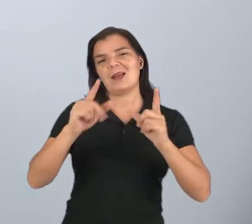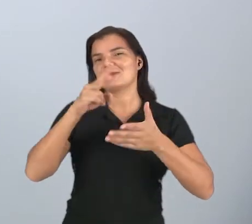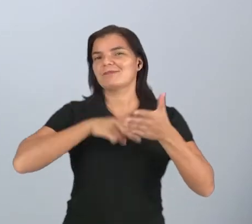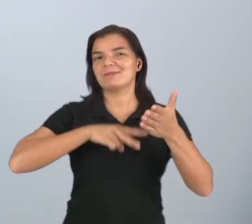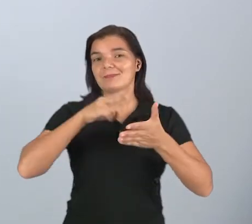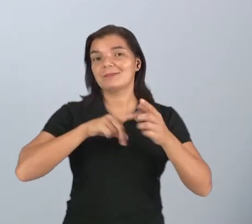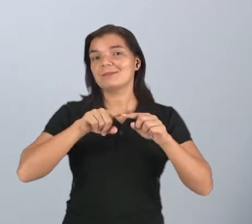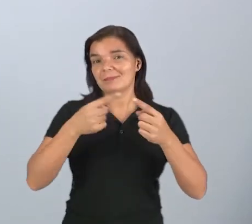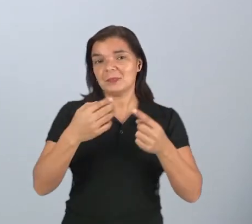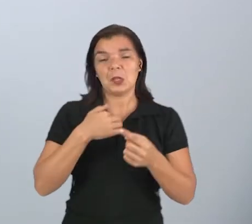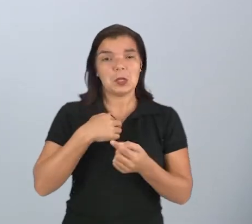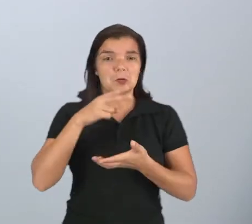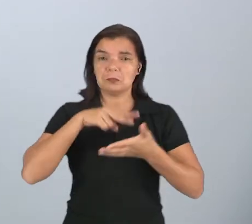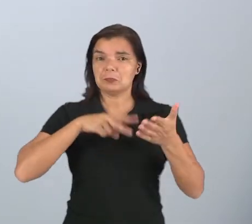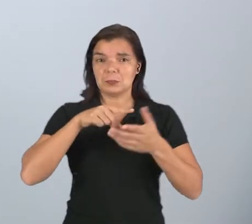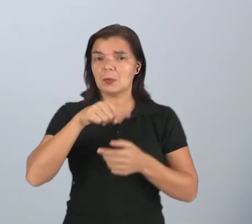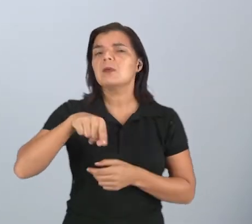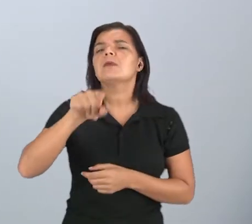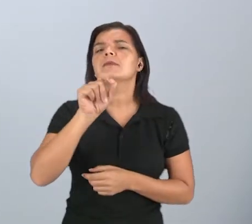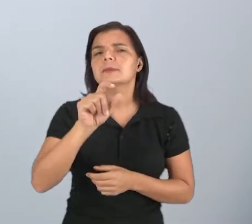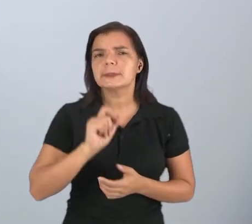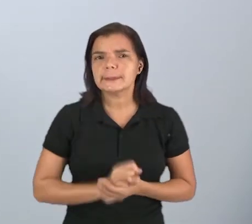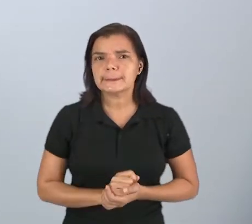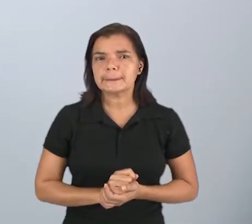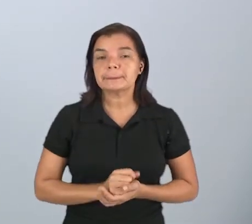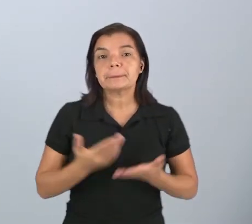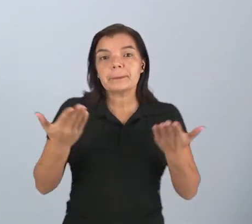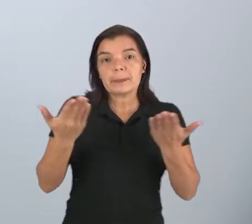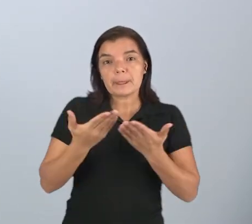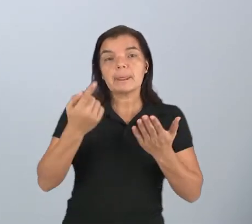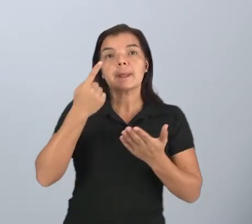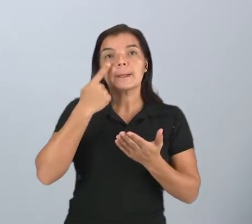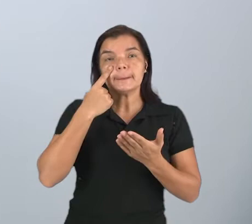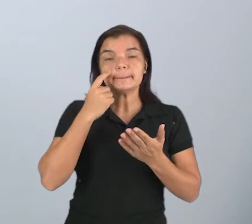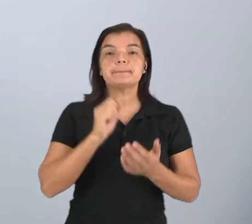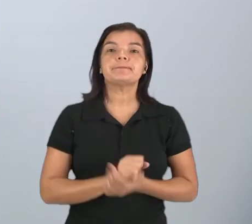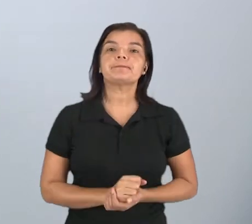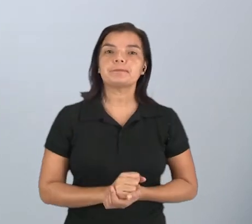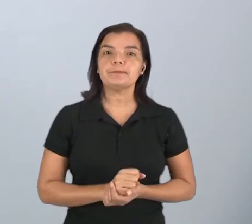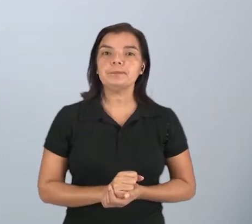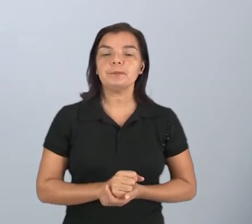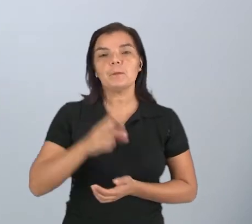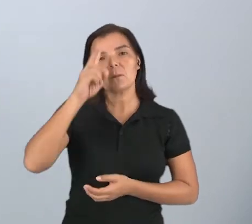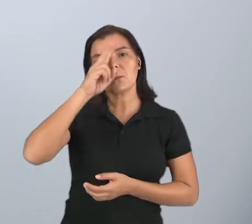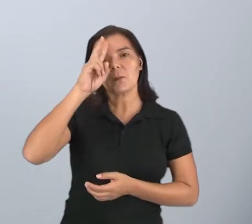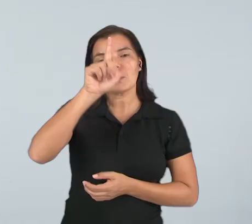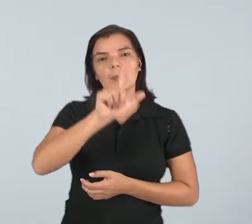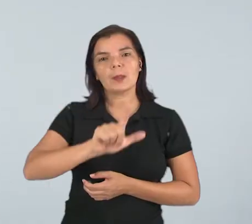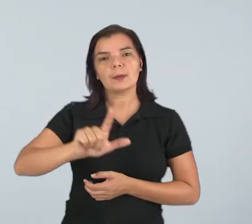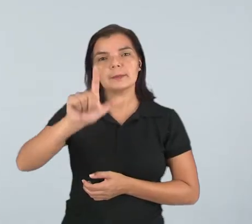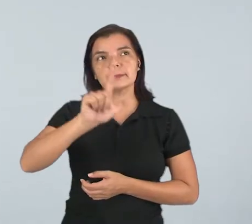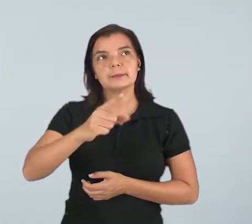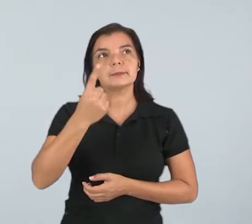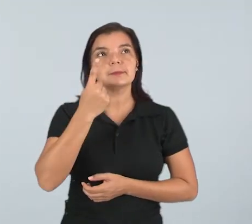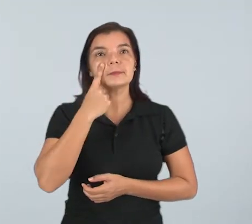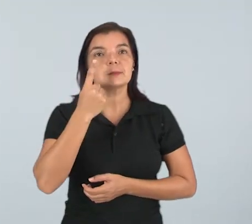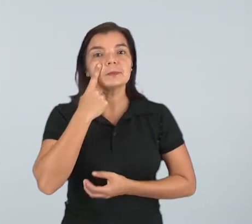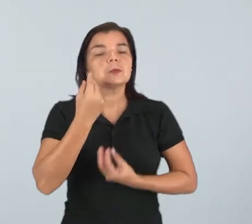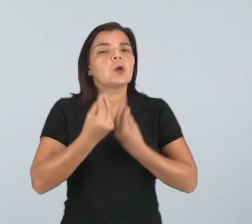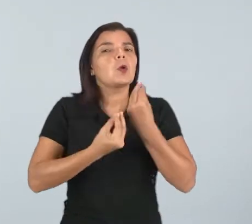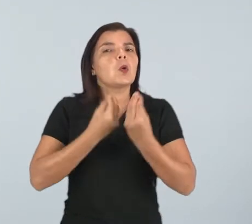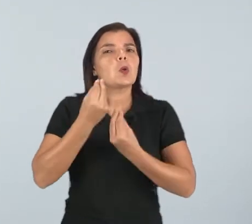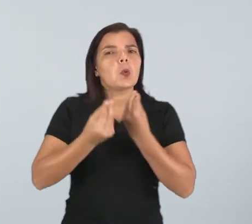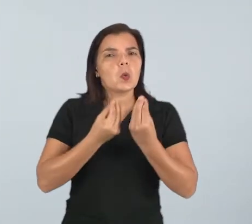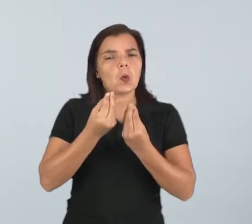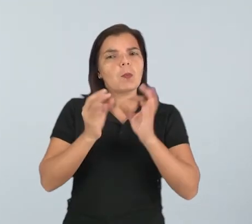ler. Pelo menos eu não leria, e você? Então, agora a gente vai acompanhar uma memória literária e observar como